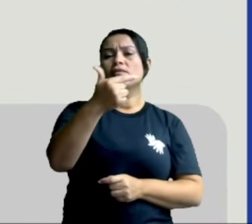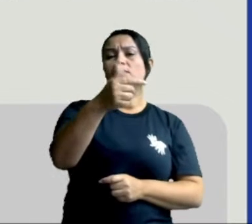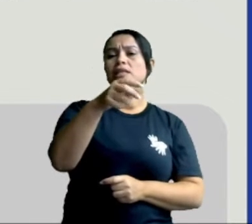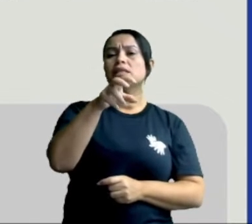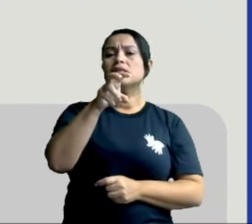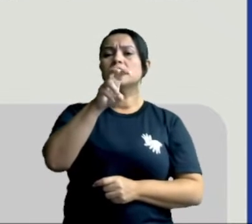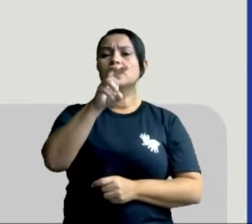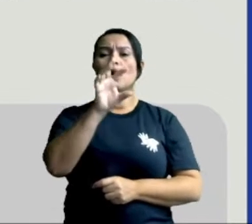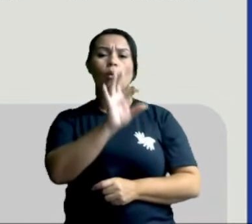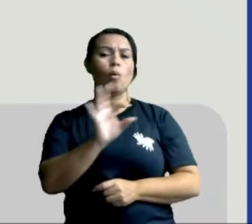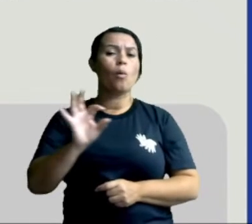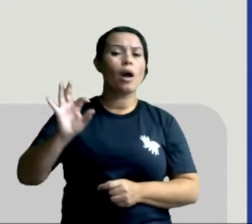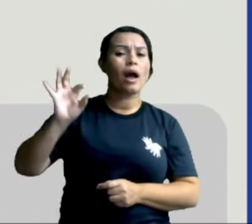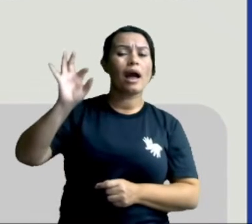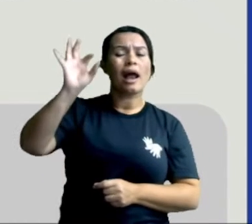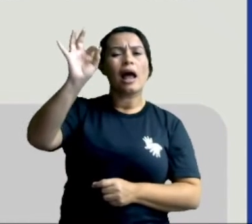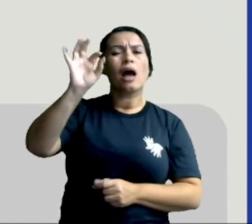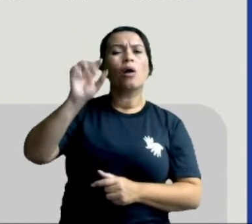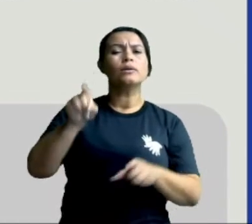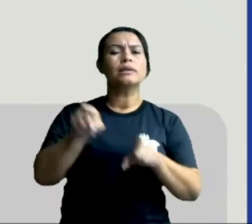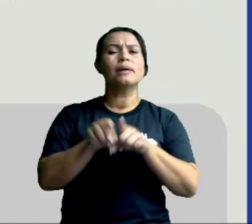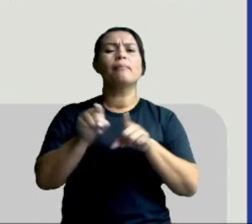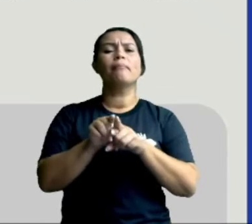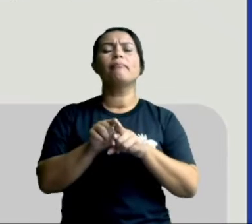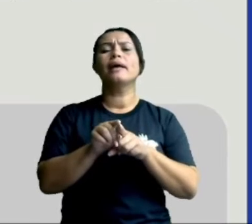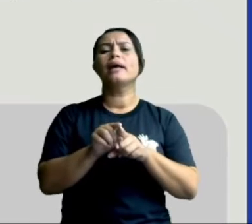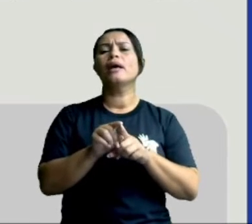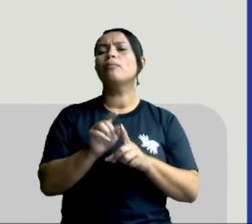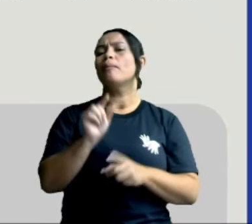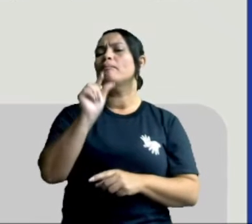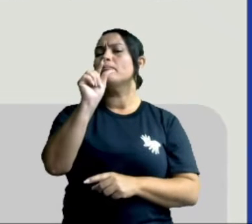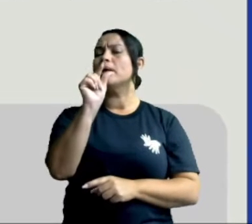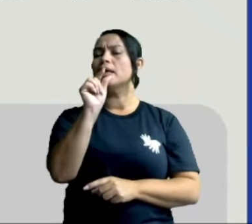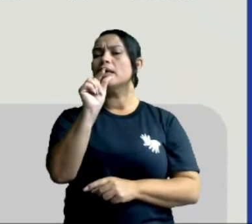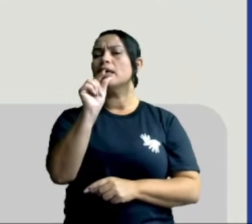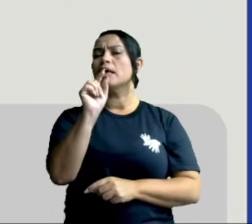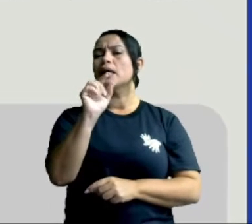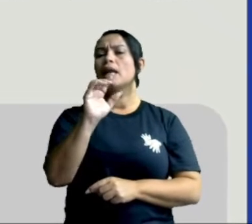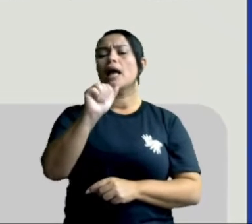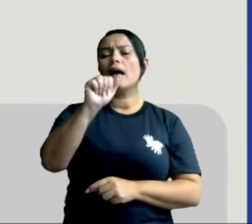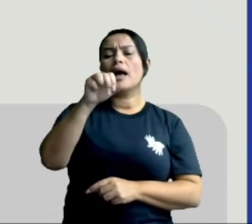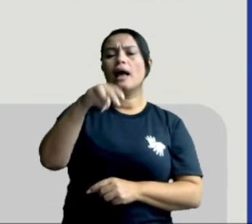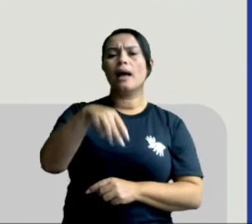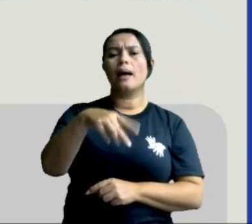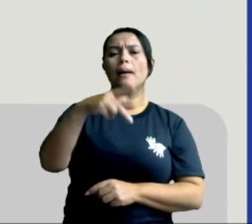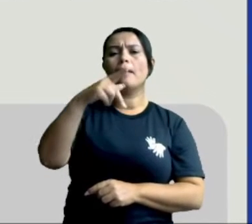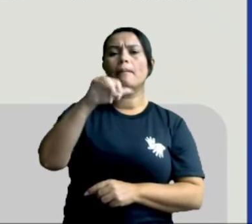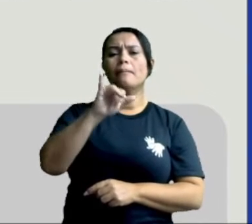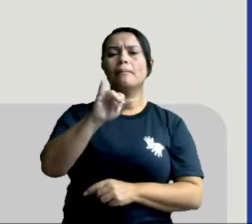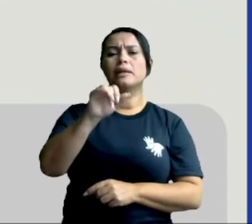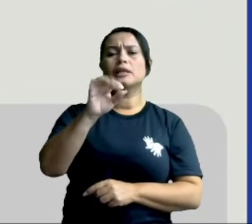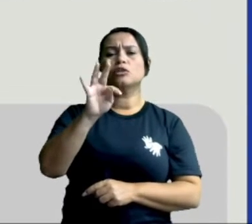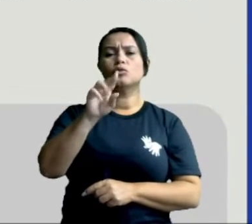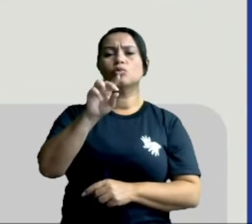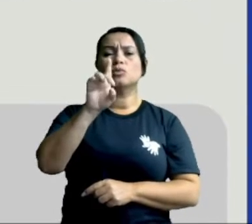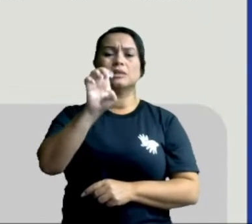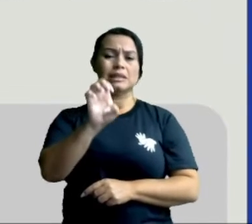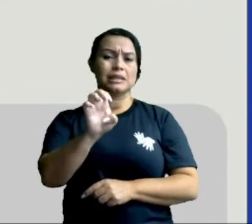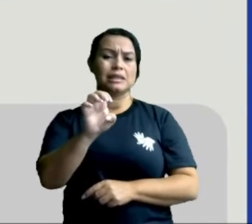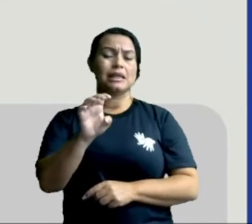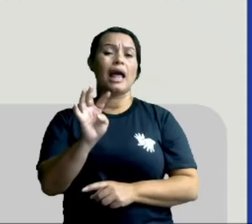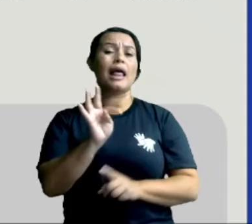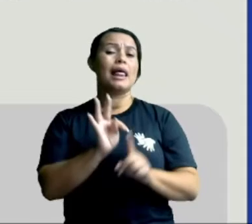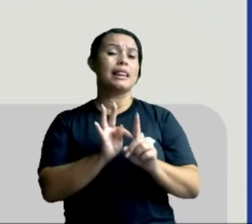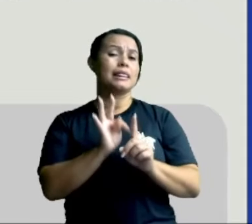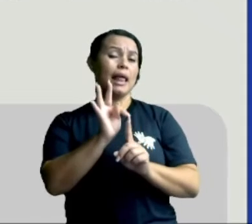25 graus e uma pequena amplitude térmica e o que essa amplitude térmica é a diferença entre